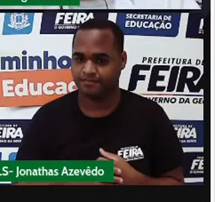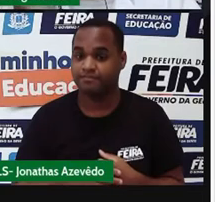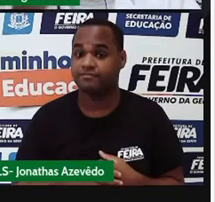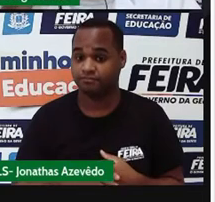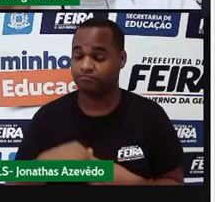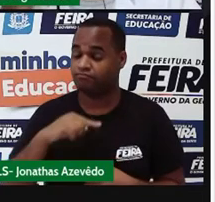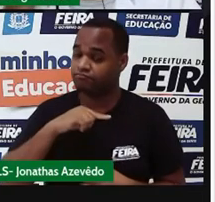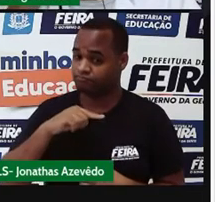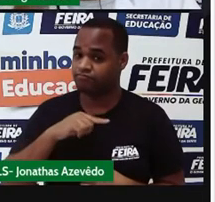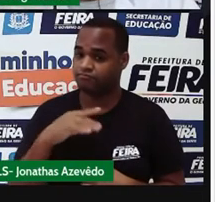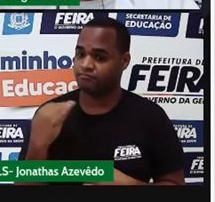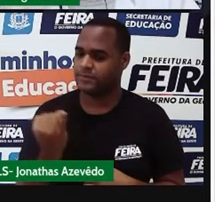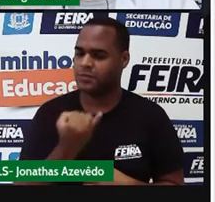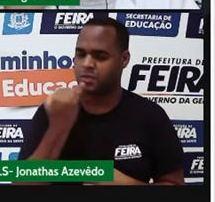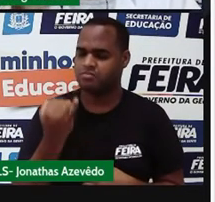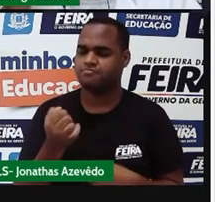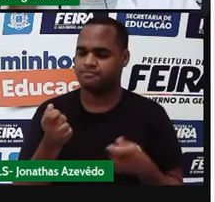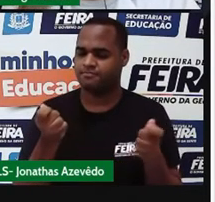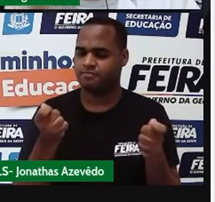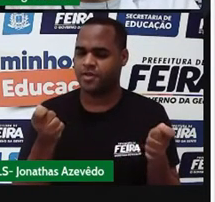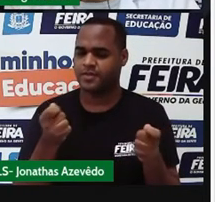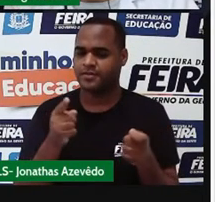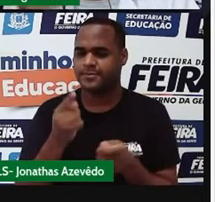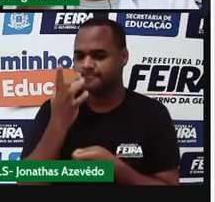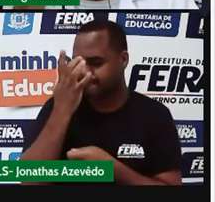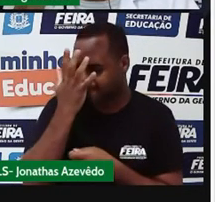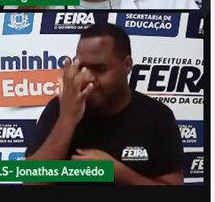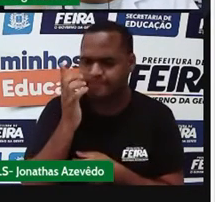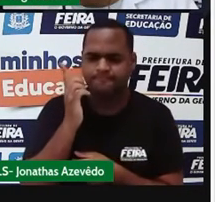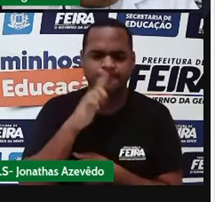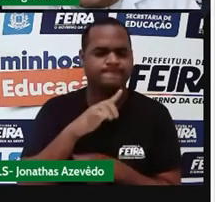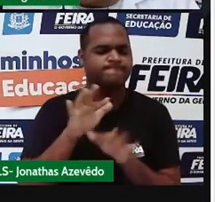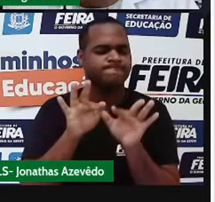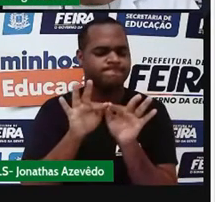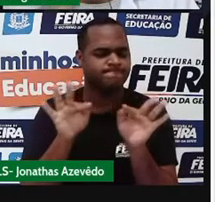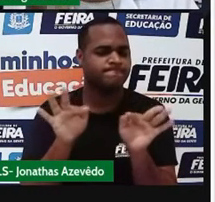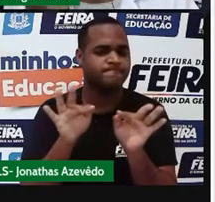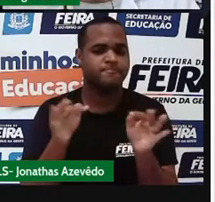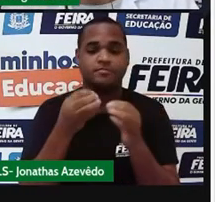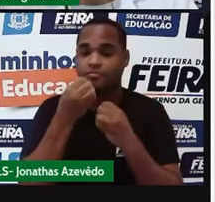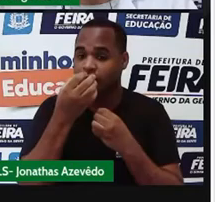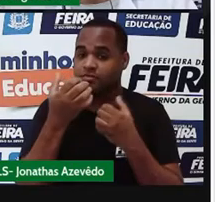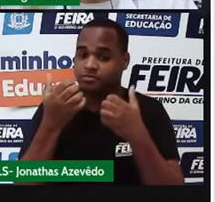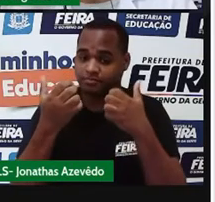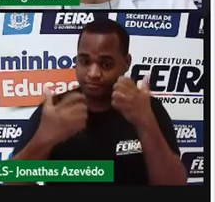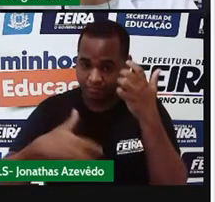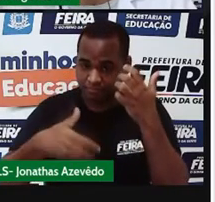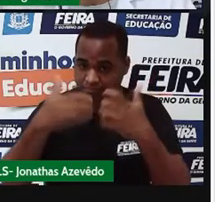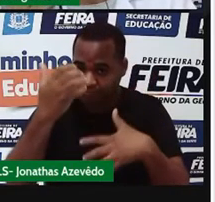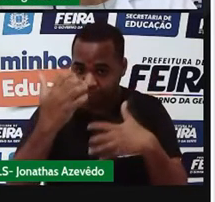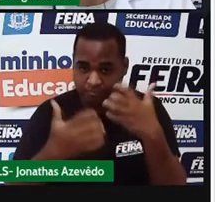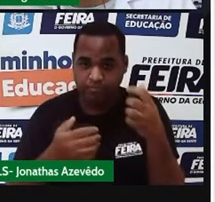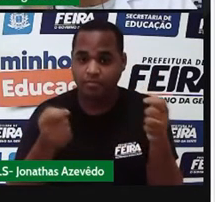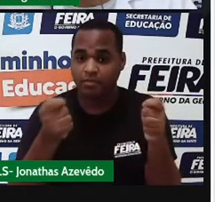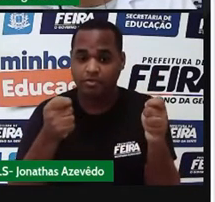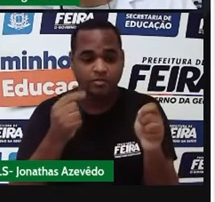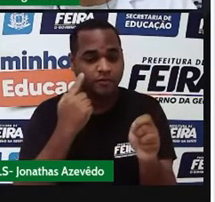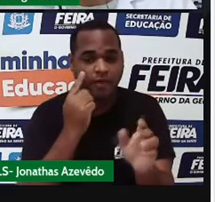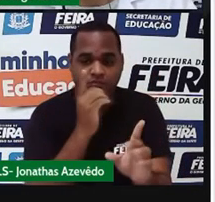tem um jeito fácil e simples da gente poder